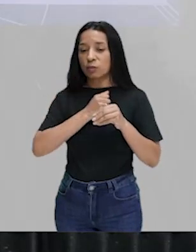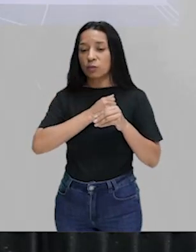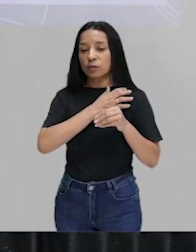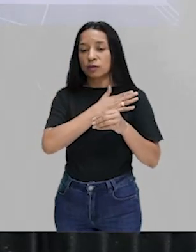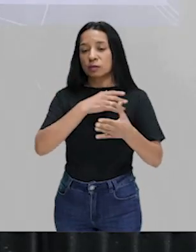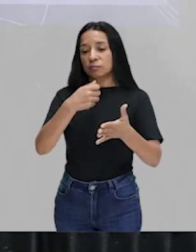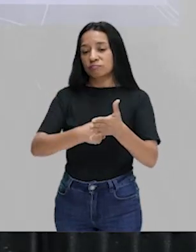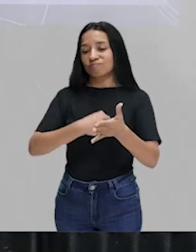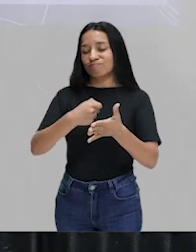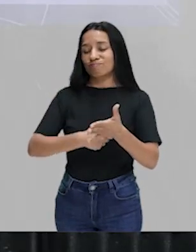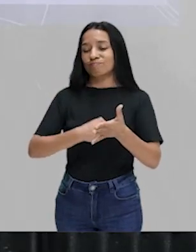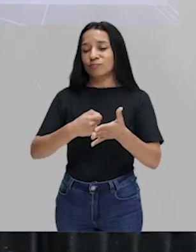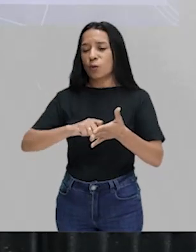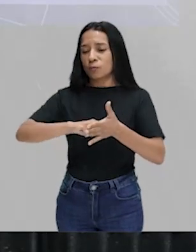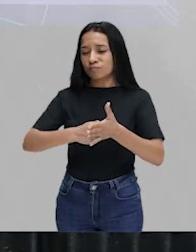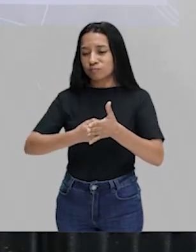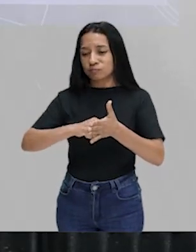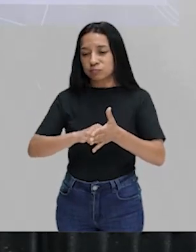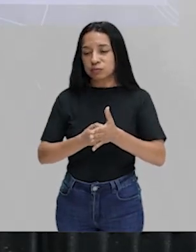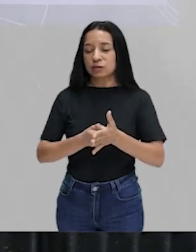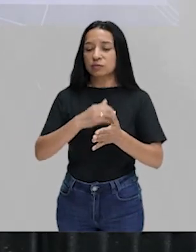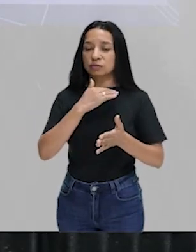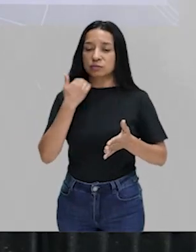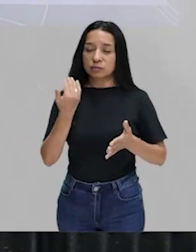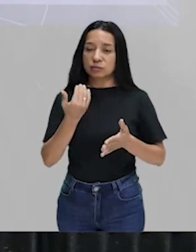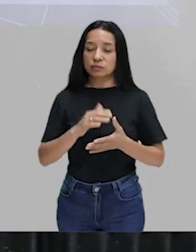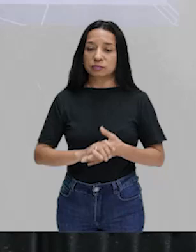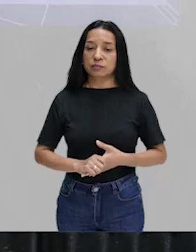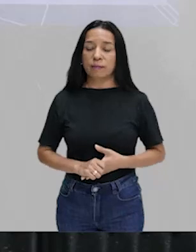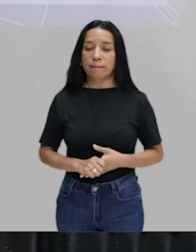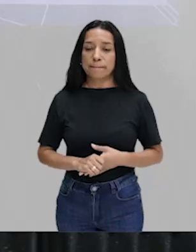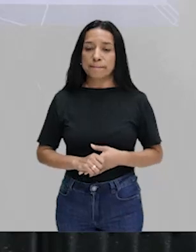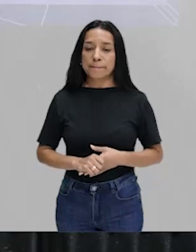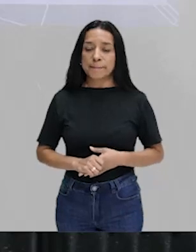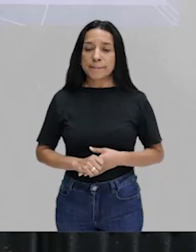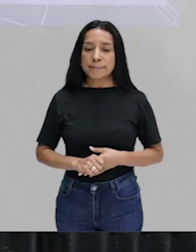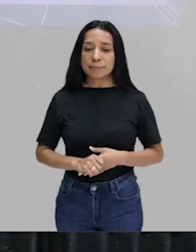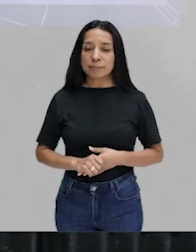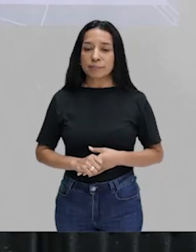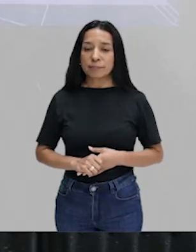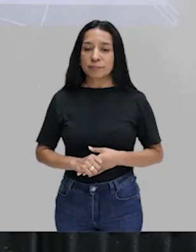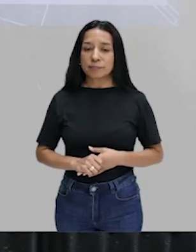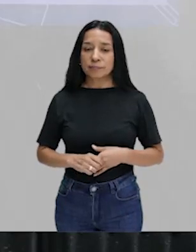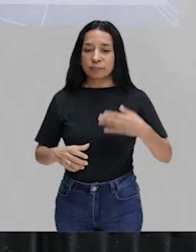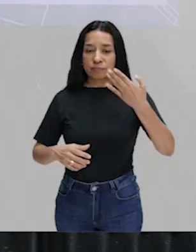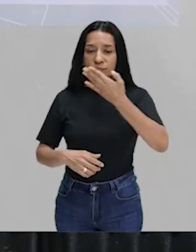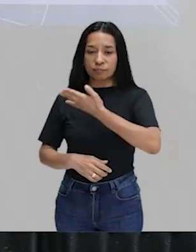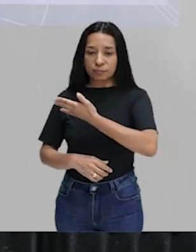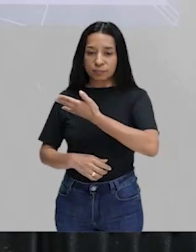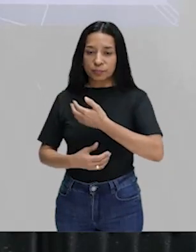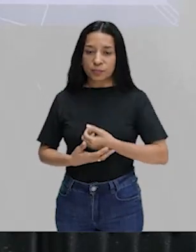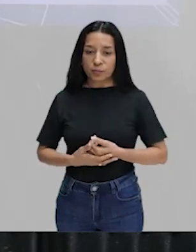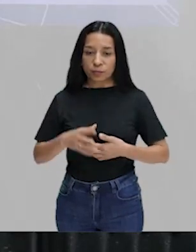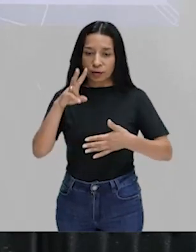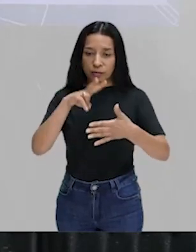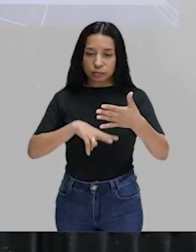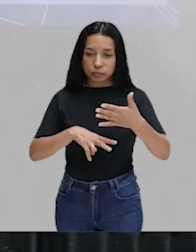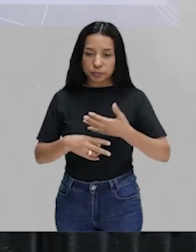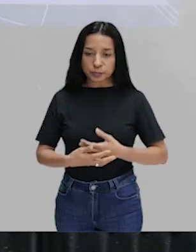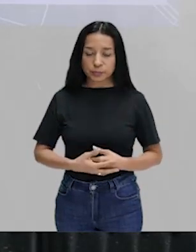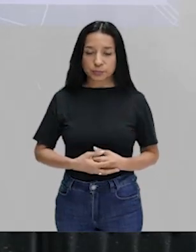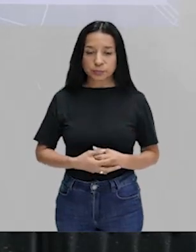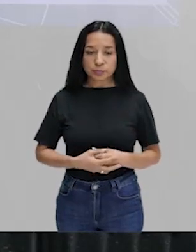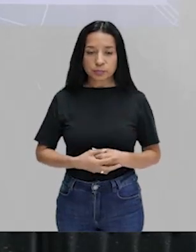foram torturados e mortos na época do regime militar. Azar! A